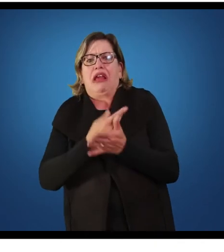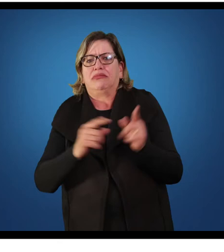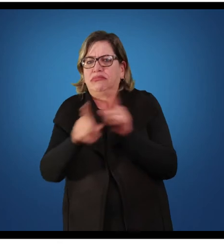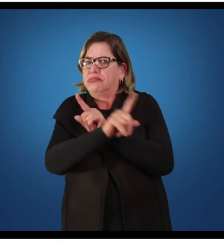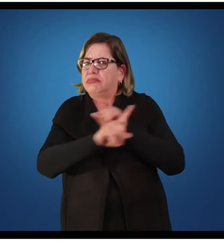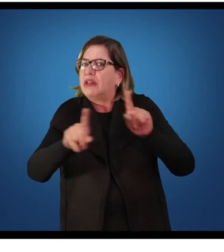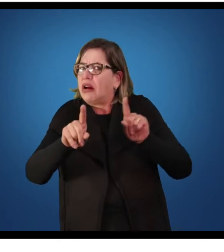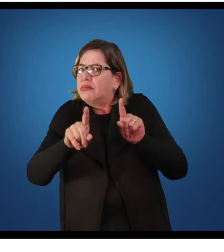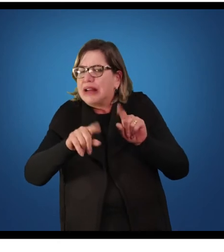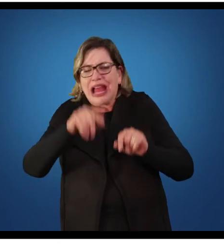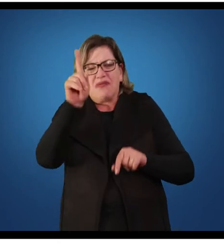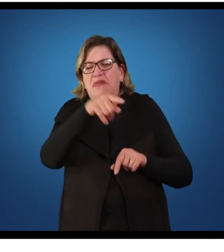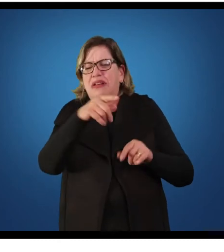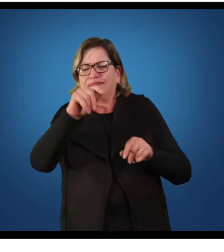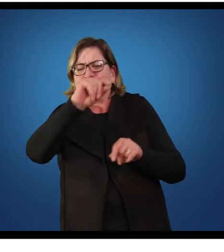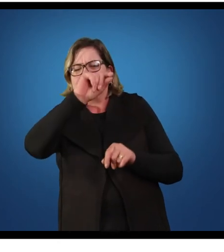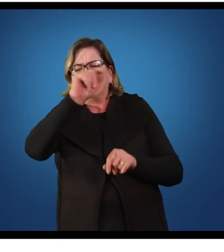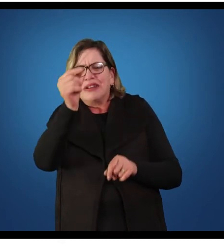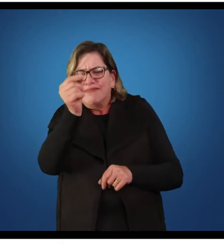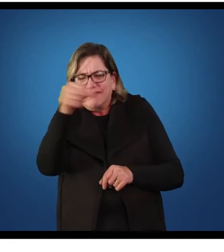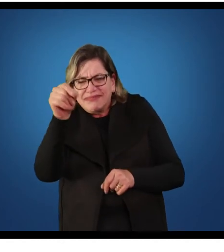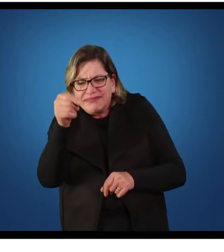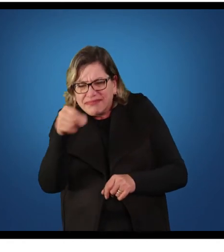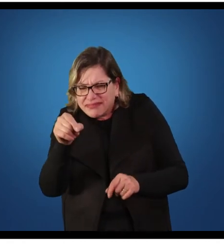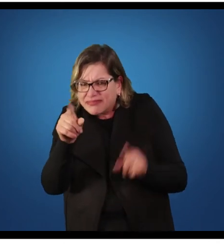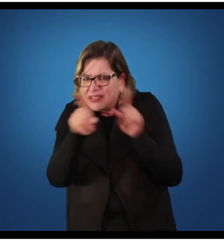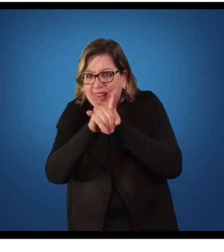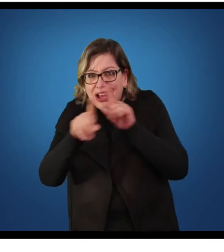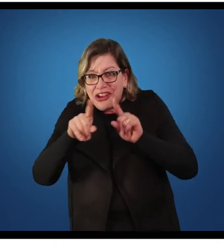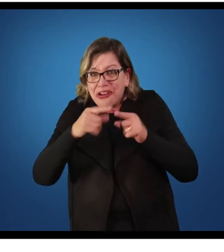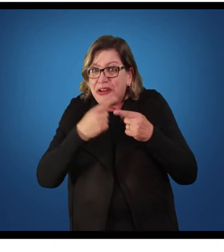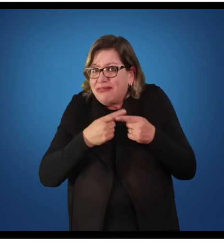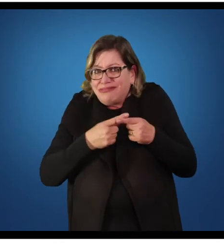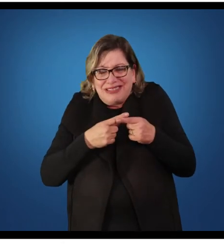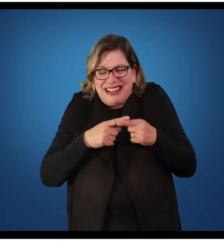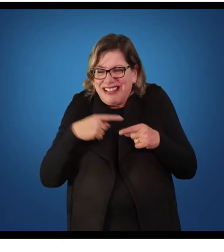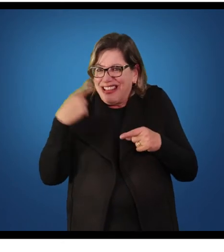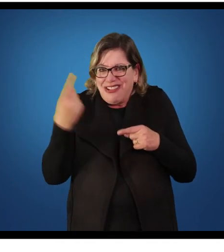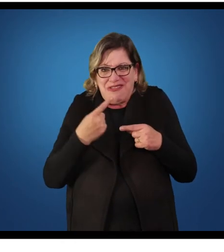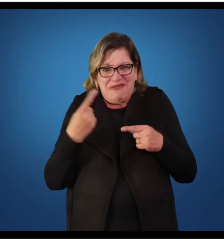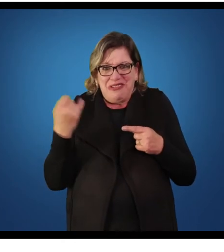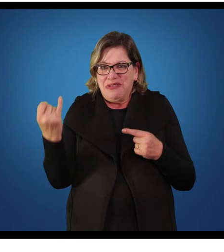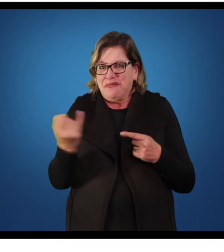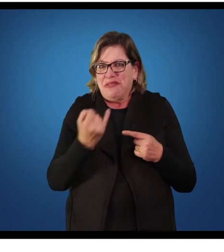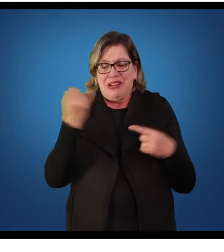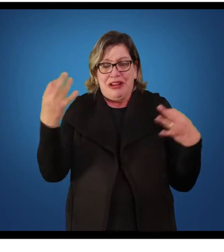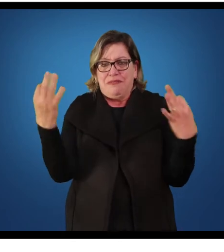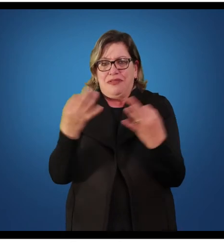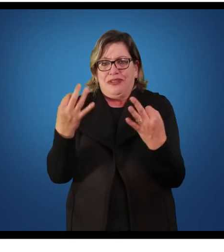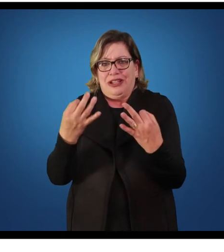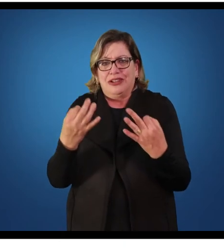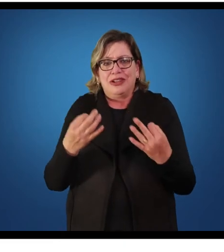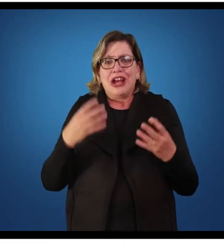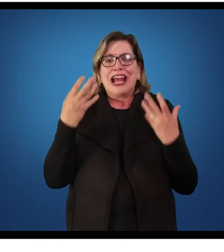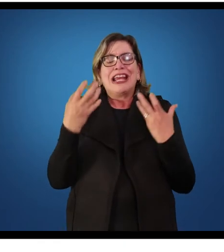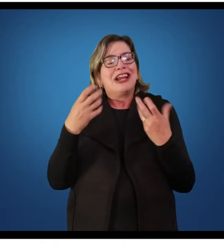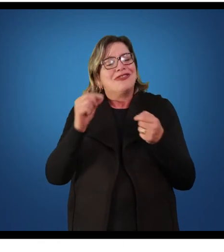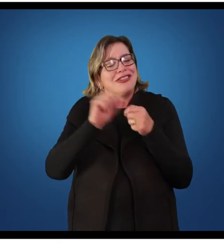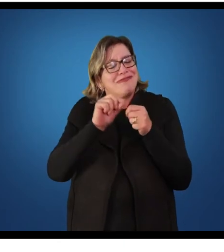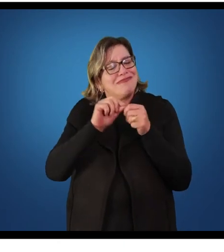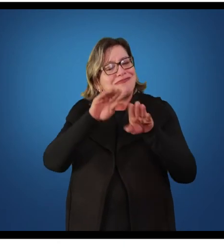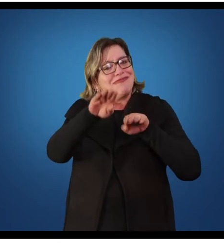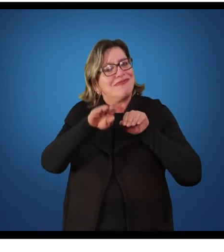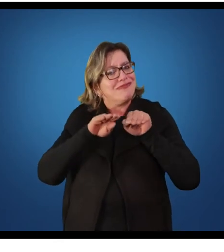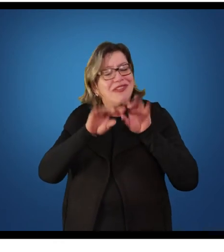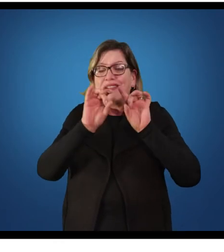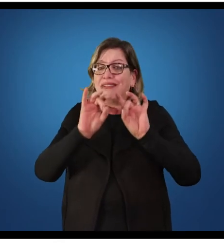o movimento de ninguém, não é isso? Porque para mim, no momento, não é interessante. Eu quero que vocês apenas executem o